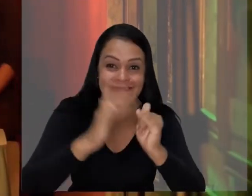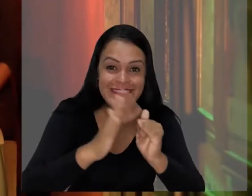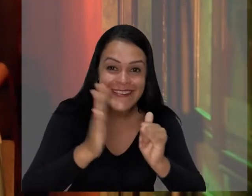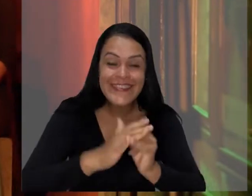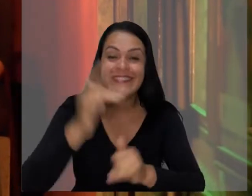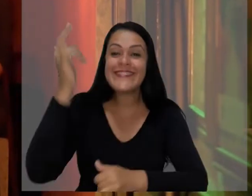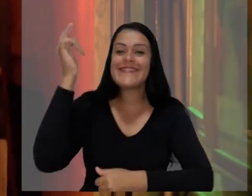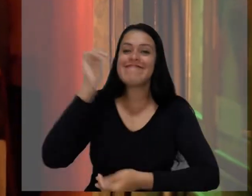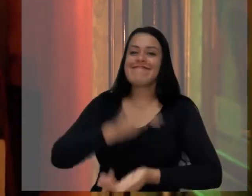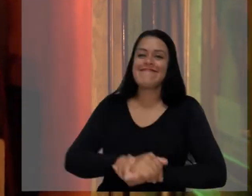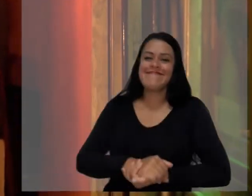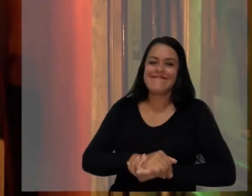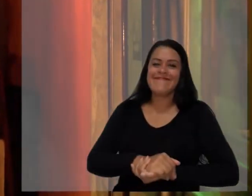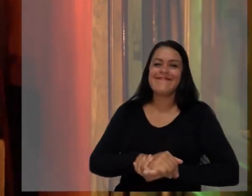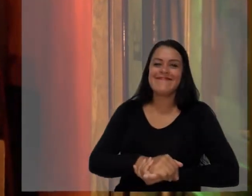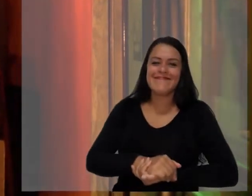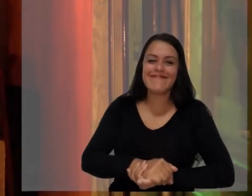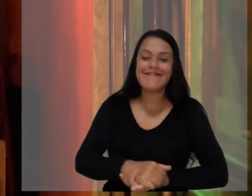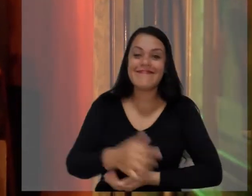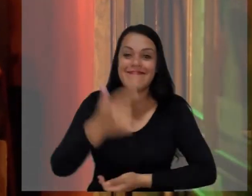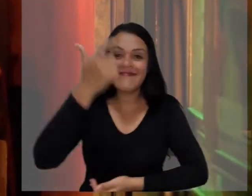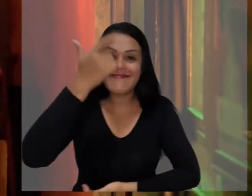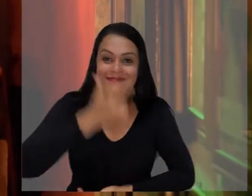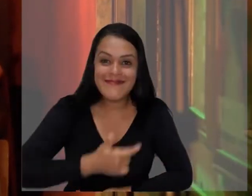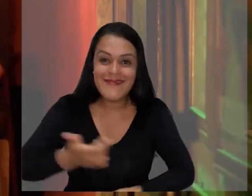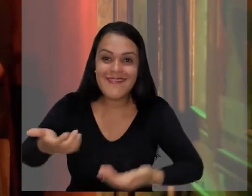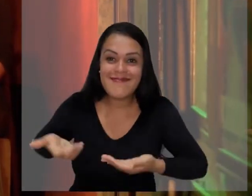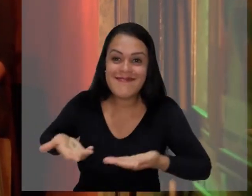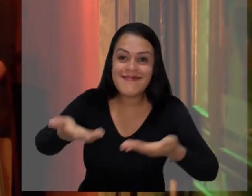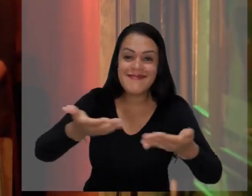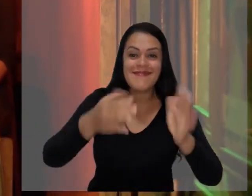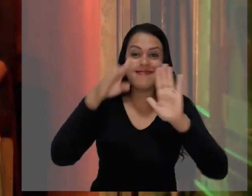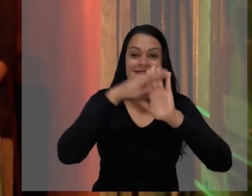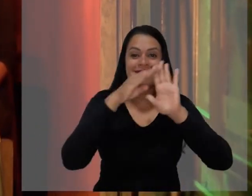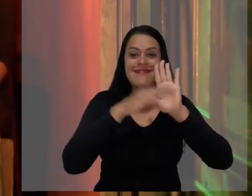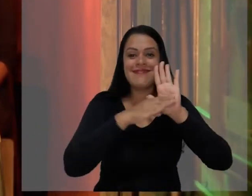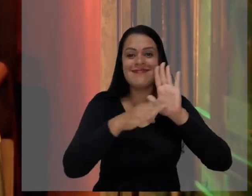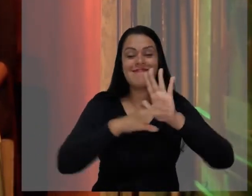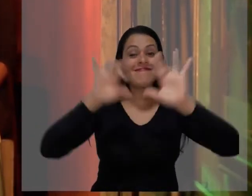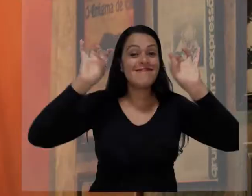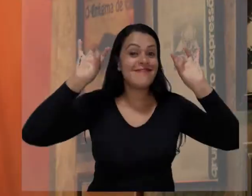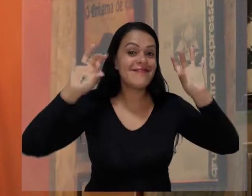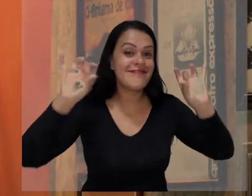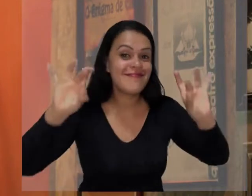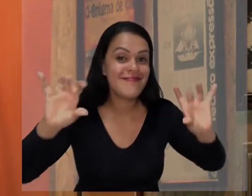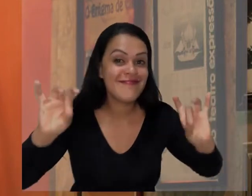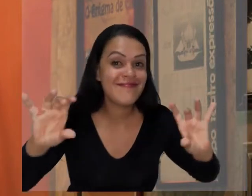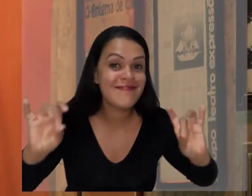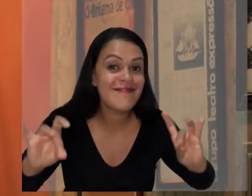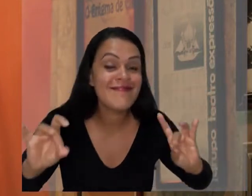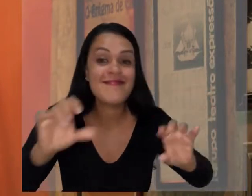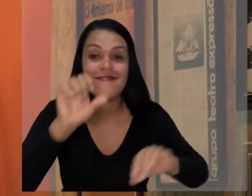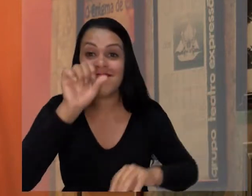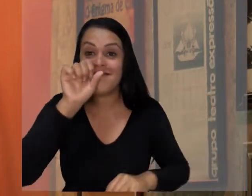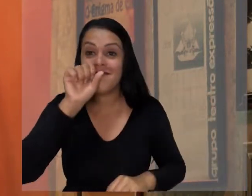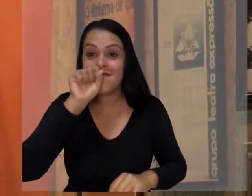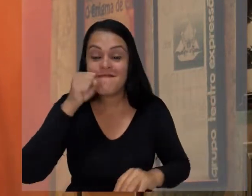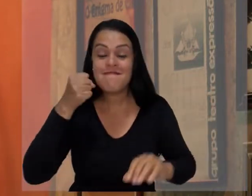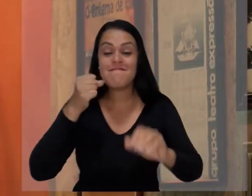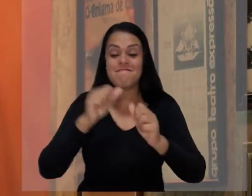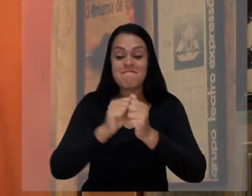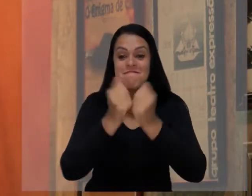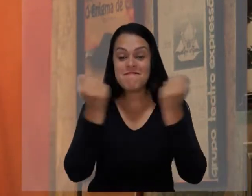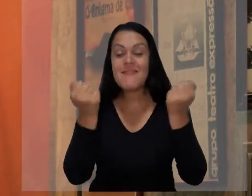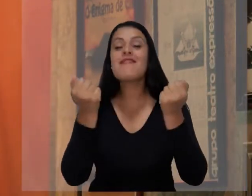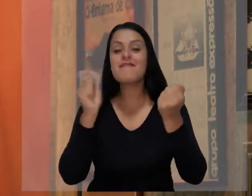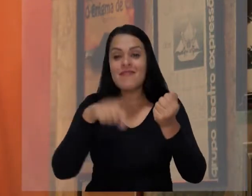uma vez. Hoje eu trago uma receita espetacular. O pão de